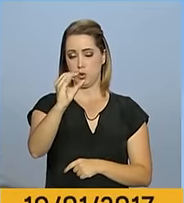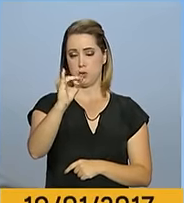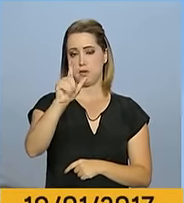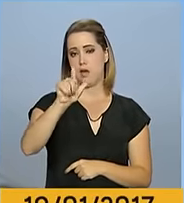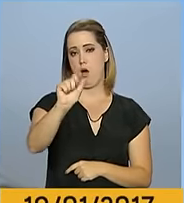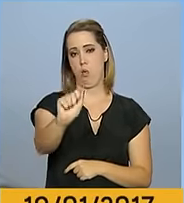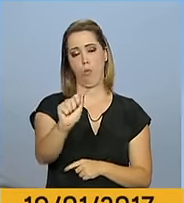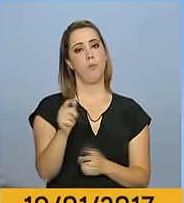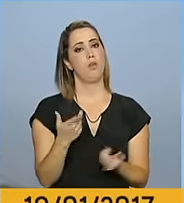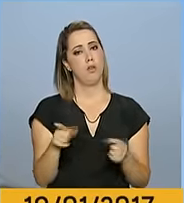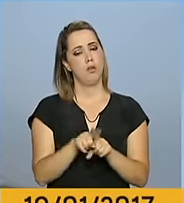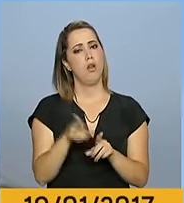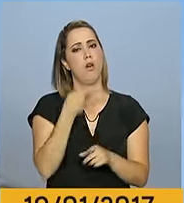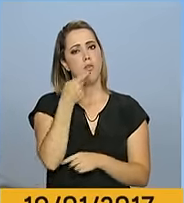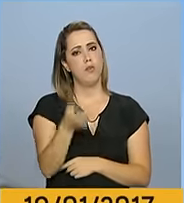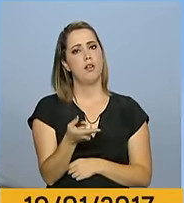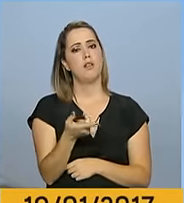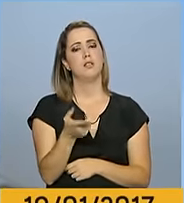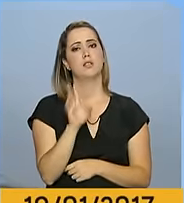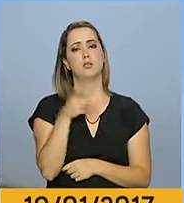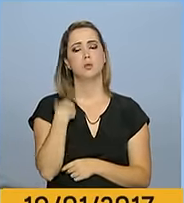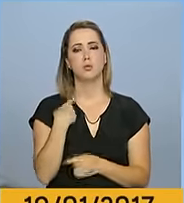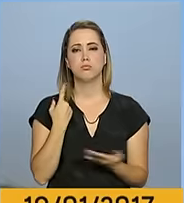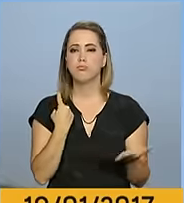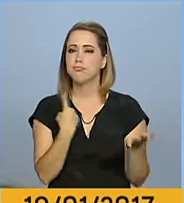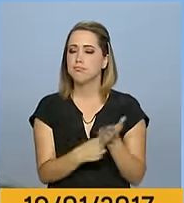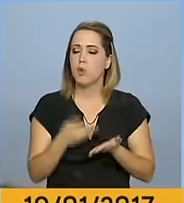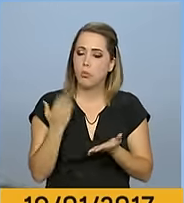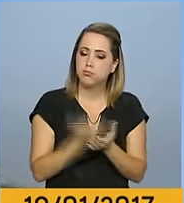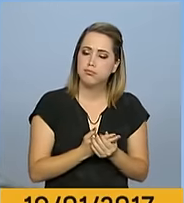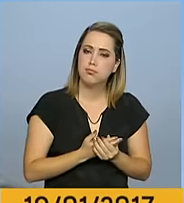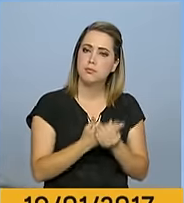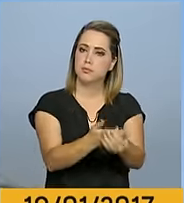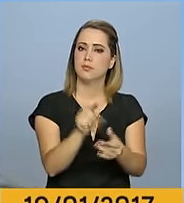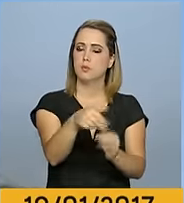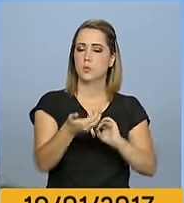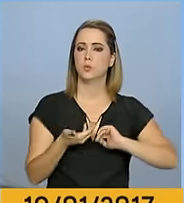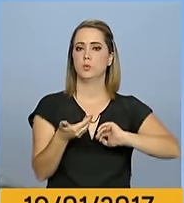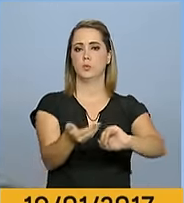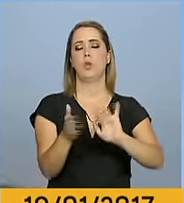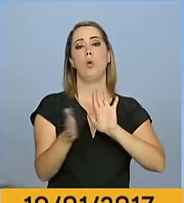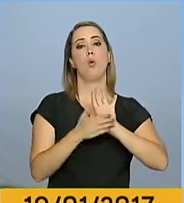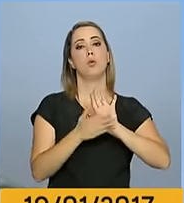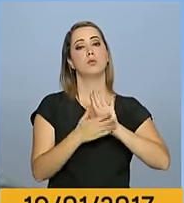fizemos ou remetemos ao Congresso Nacional uma